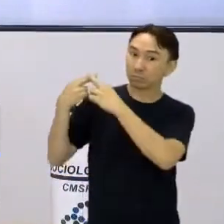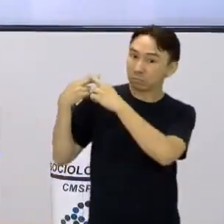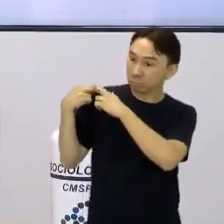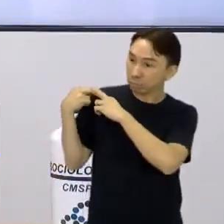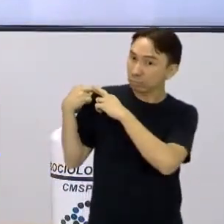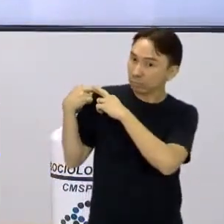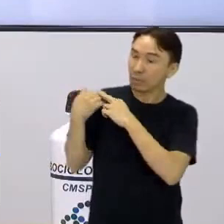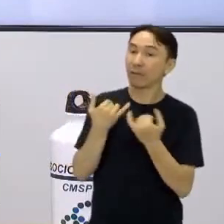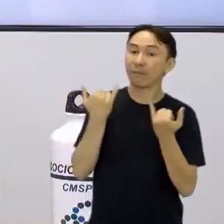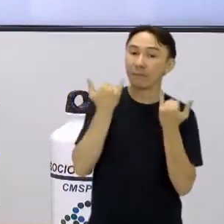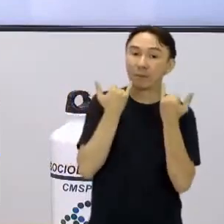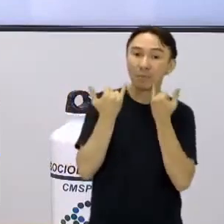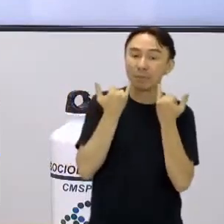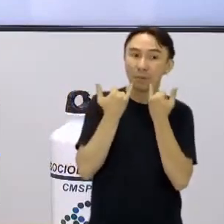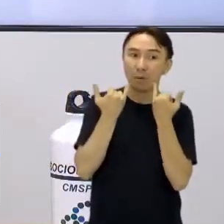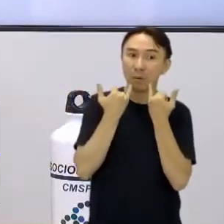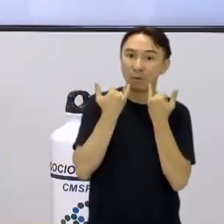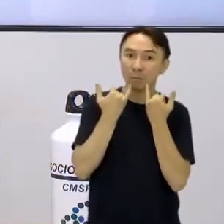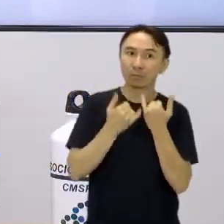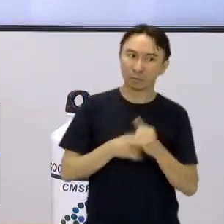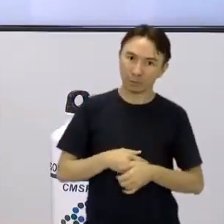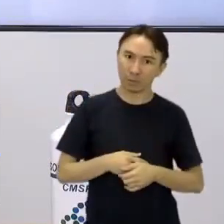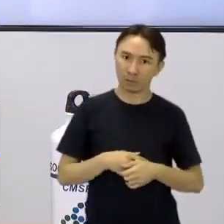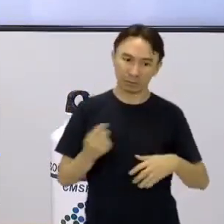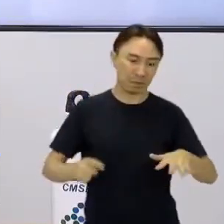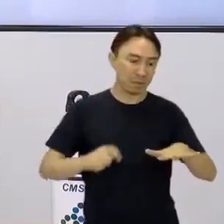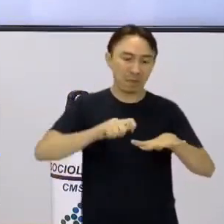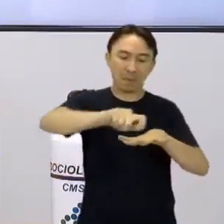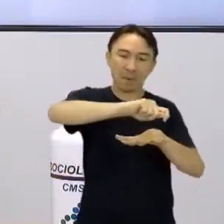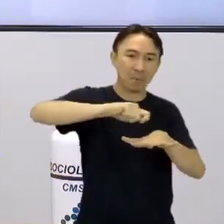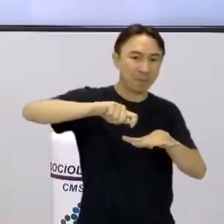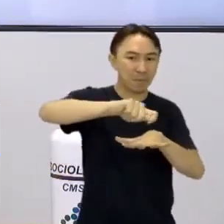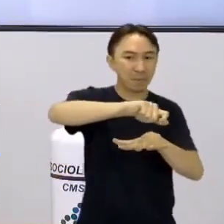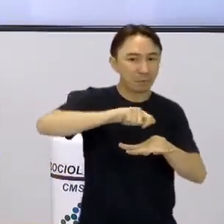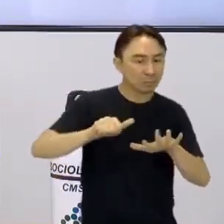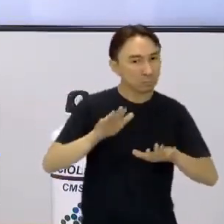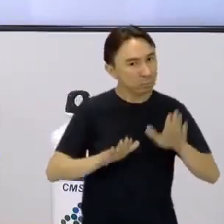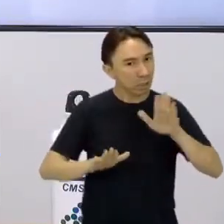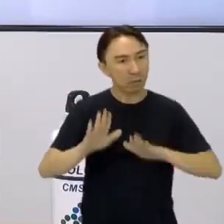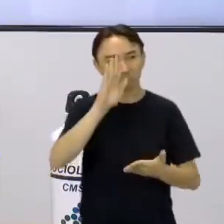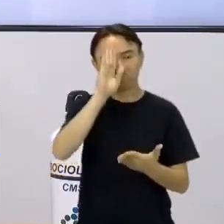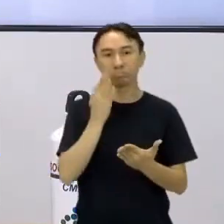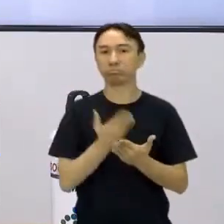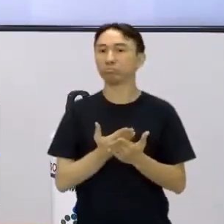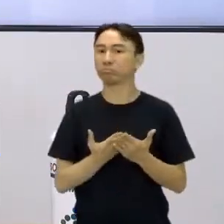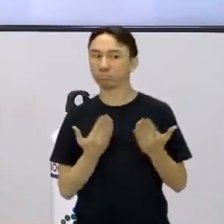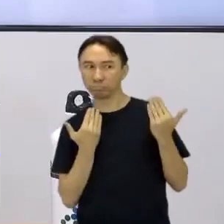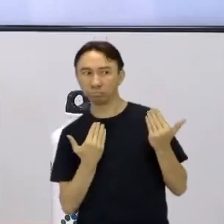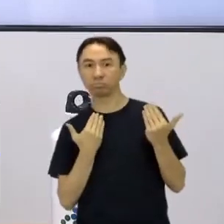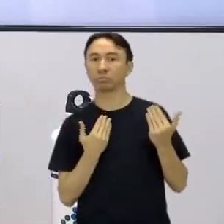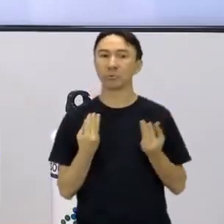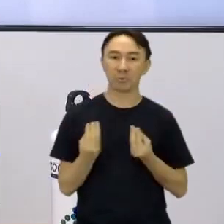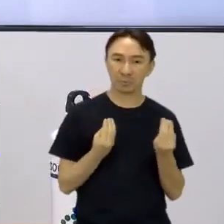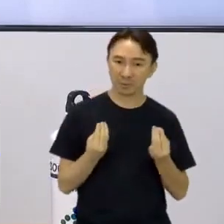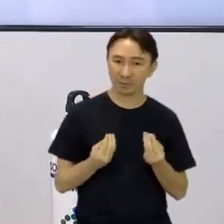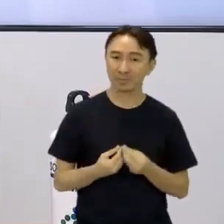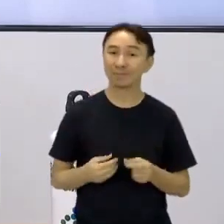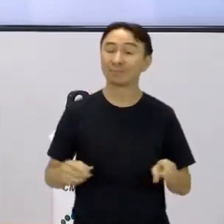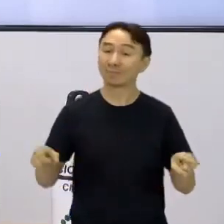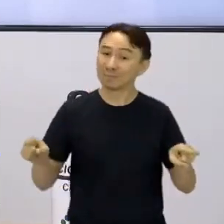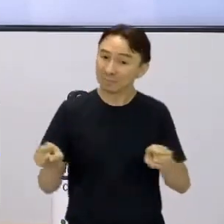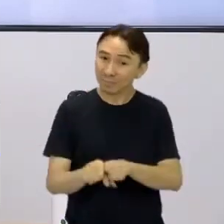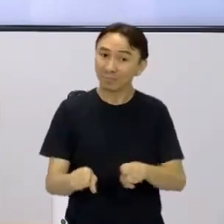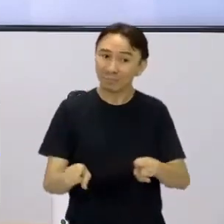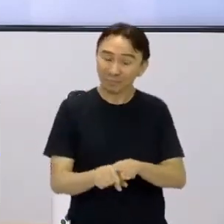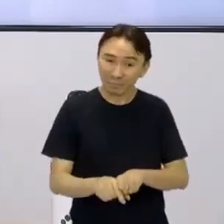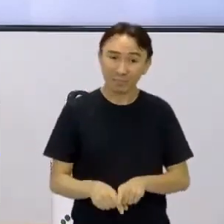tem o direito de receber informações confiáveis. O cyberativismo, que é justamente a gente pensar que o ambiente digital não é